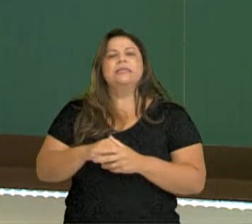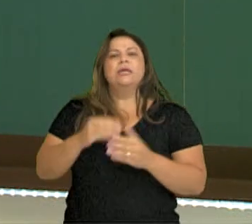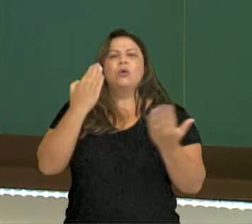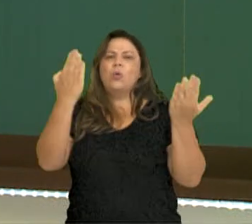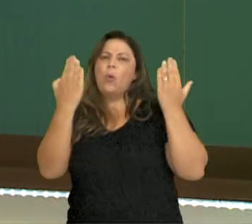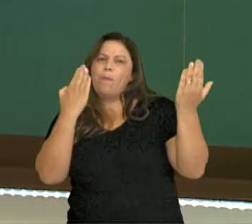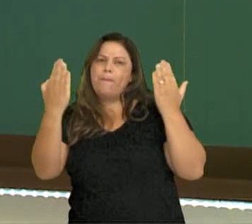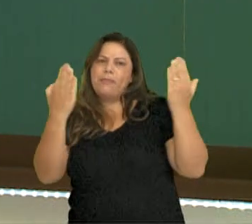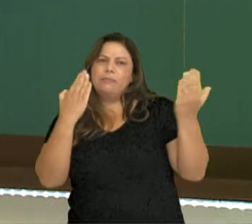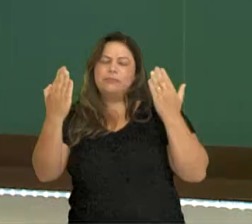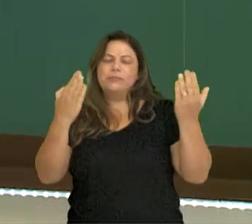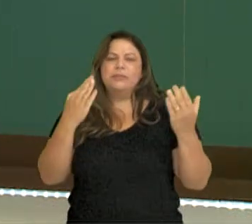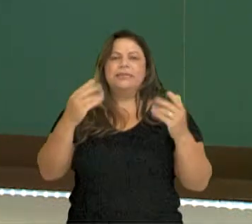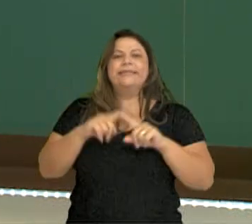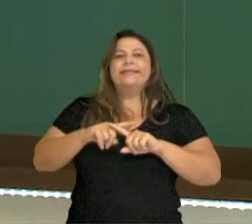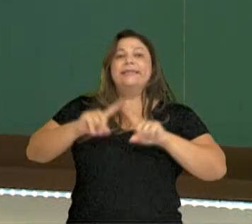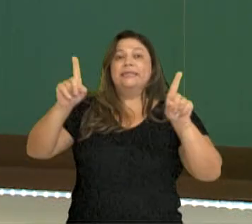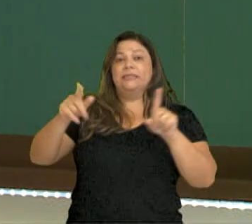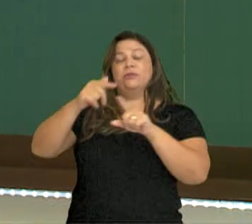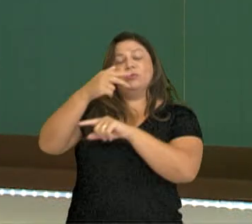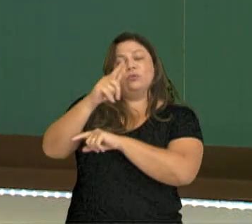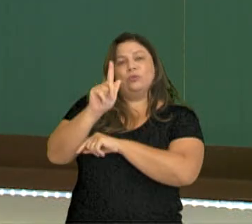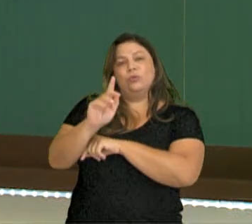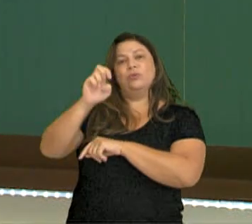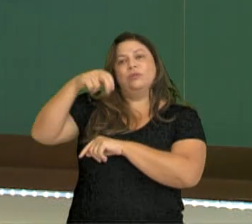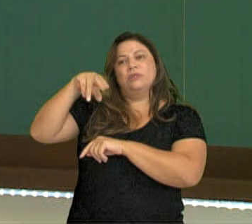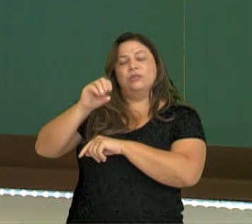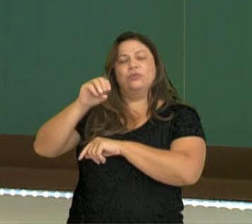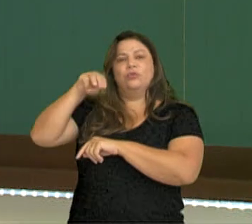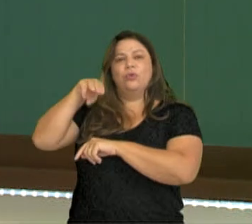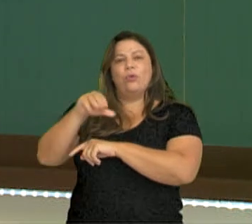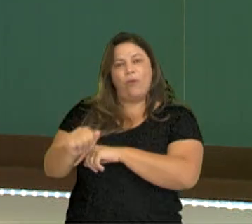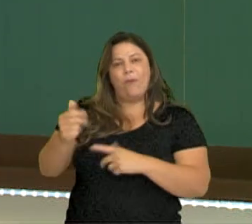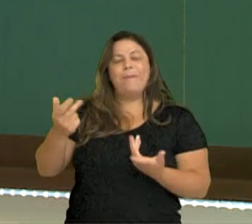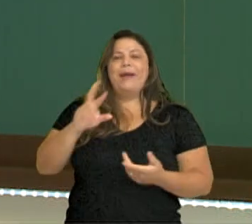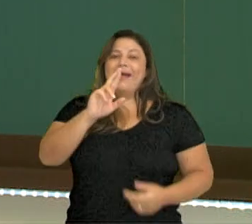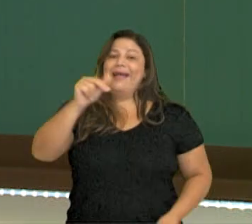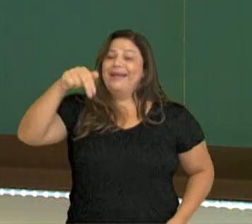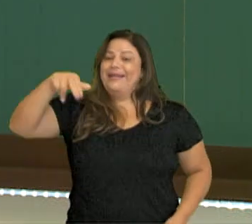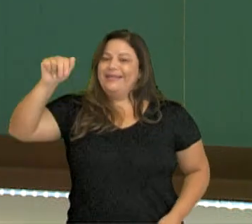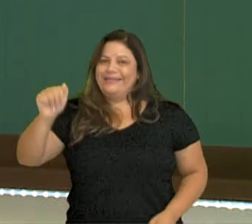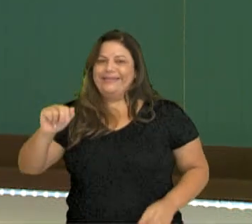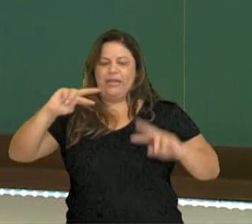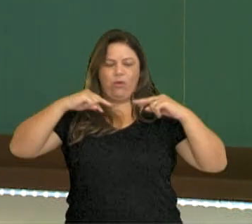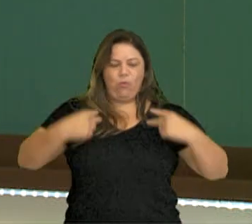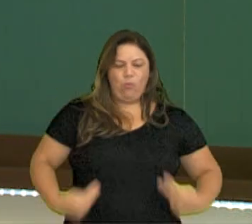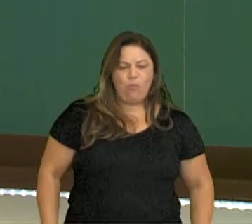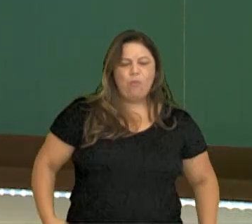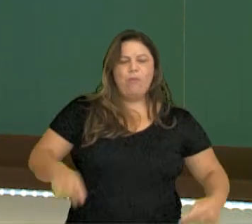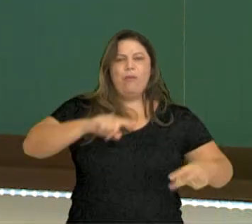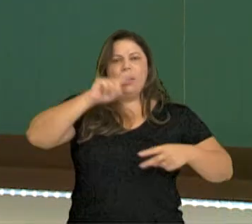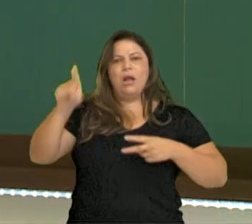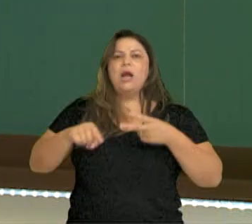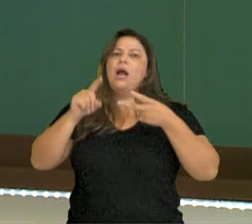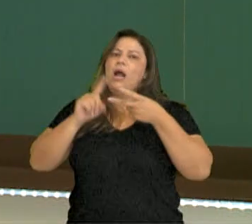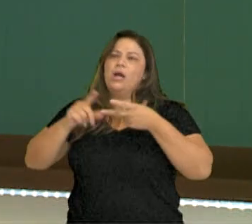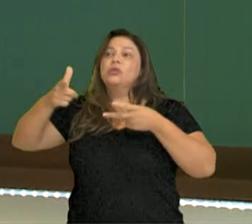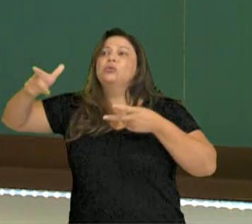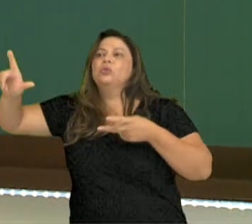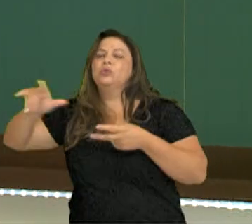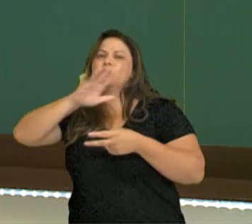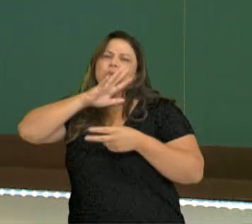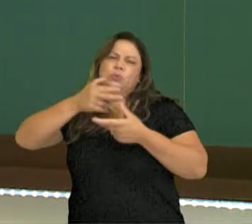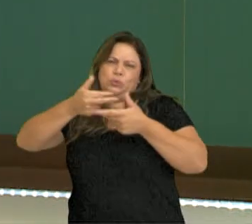o genoma, no caso, o genoma, né? O RNA do vírus humano com o do pangolim e com o do morcego. Então essa